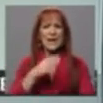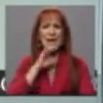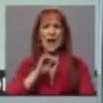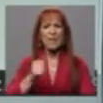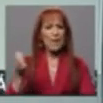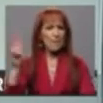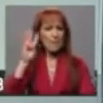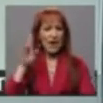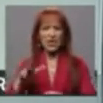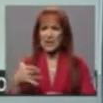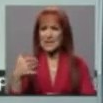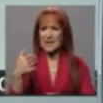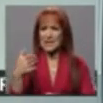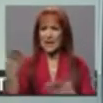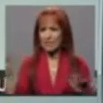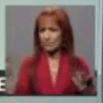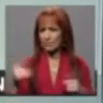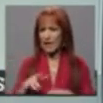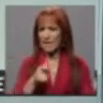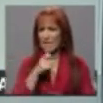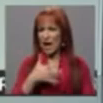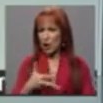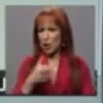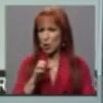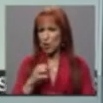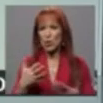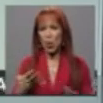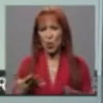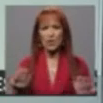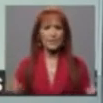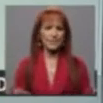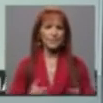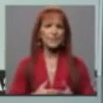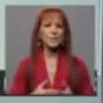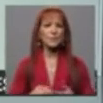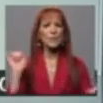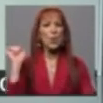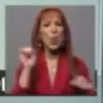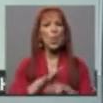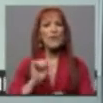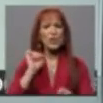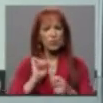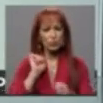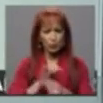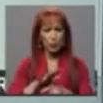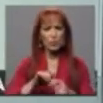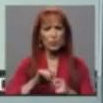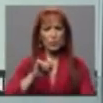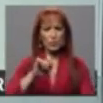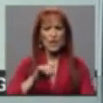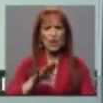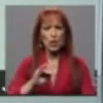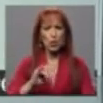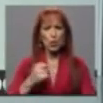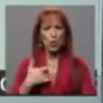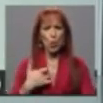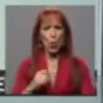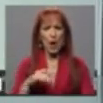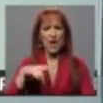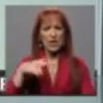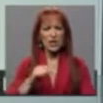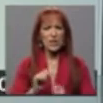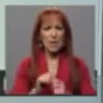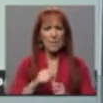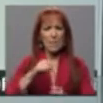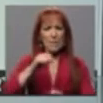e Beja com 17, Faro com 18 graus para hoje. No mar, as ondas são de sudoeste,